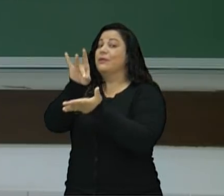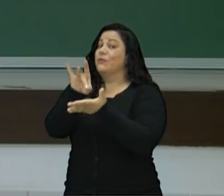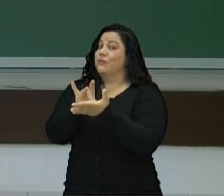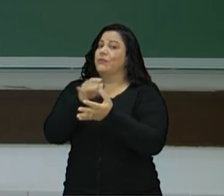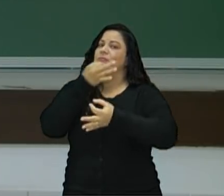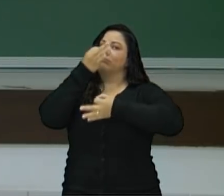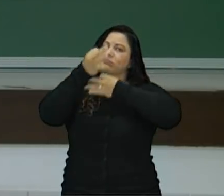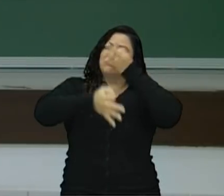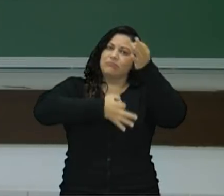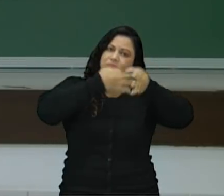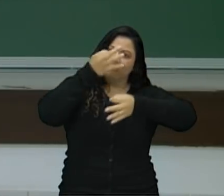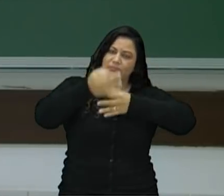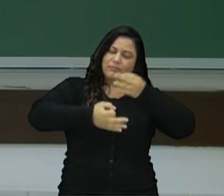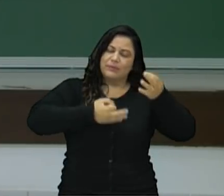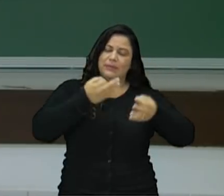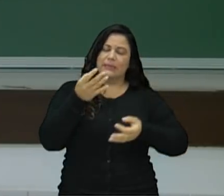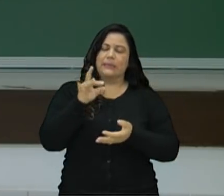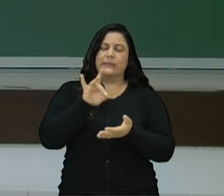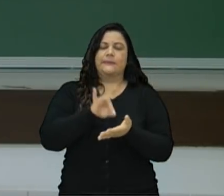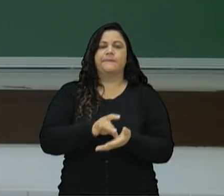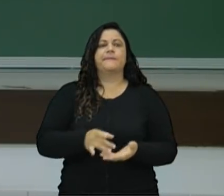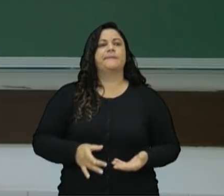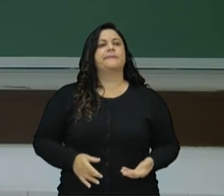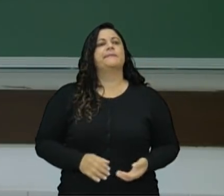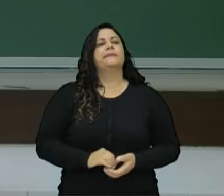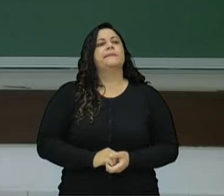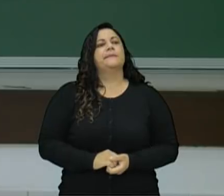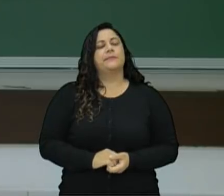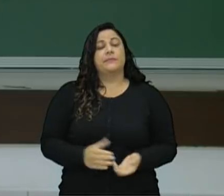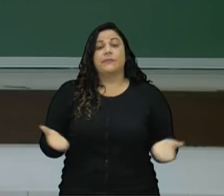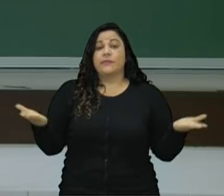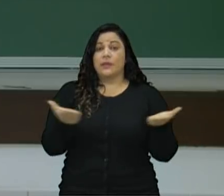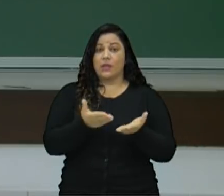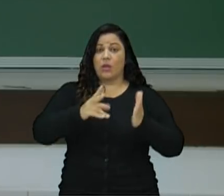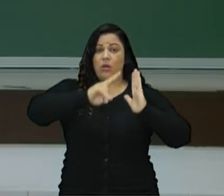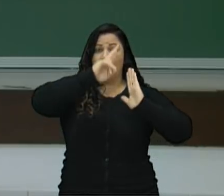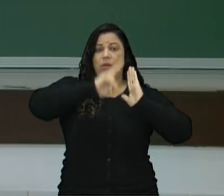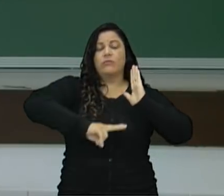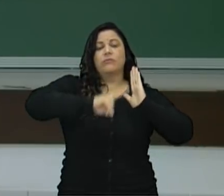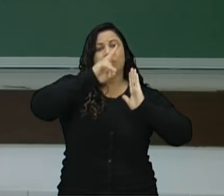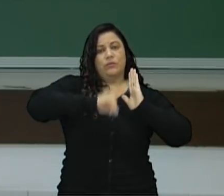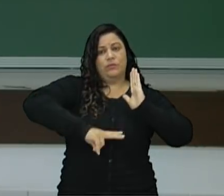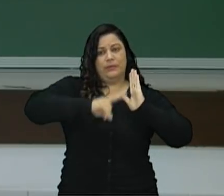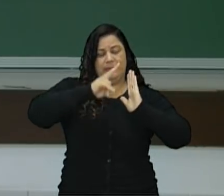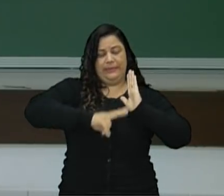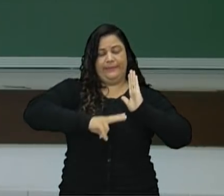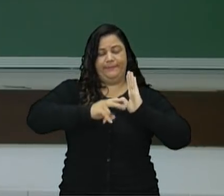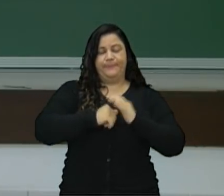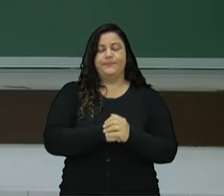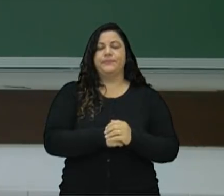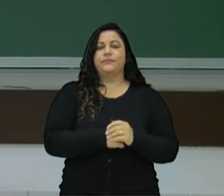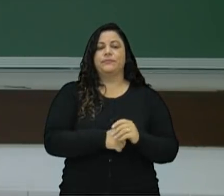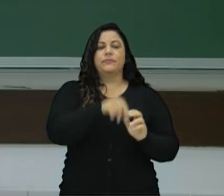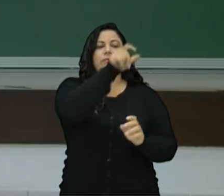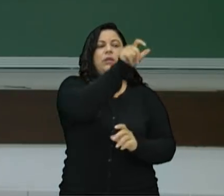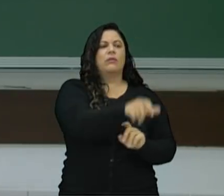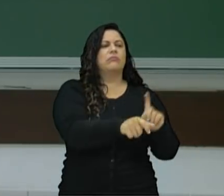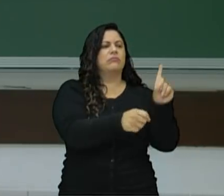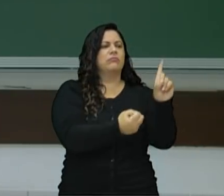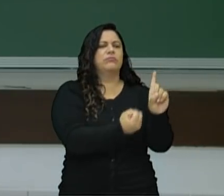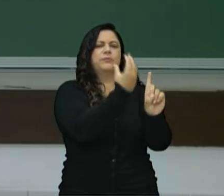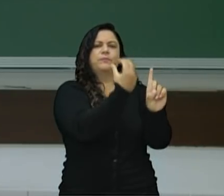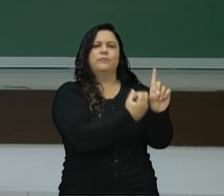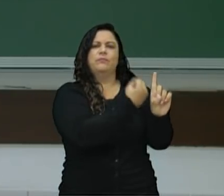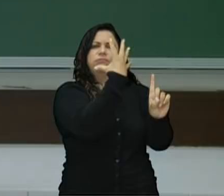do depoente, ok? Agora a gente vai ler um depoimento bem interessante que foi selecionado para